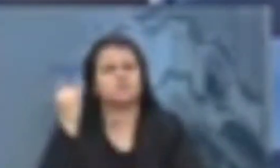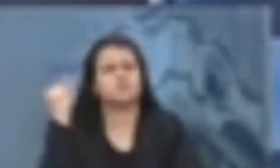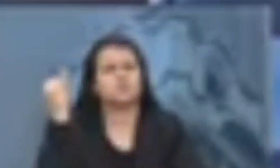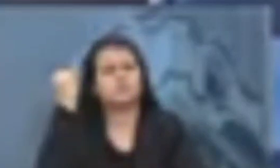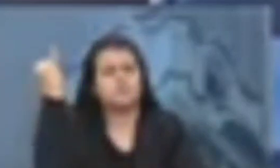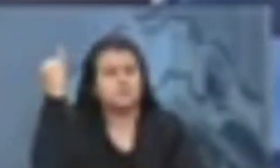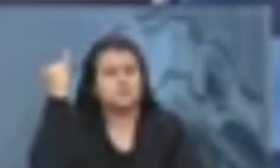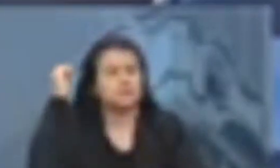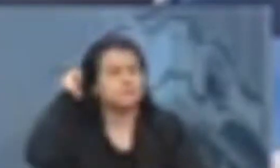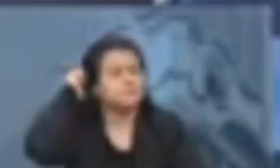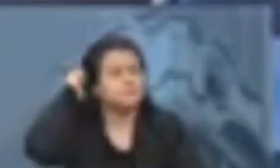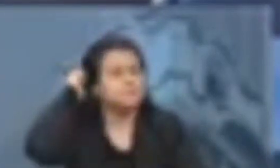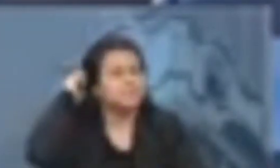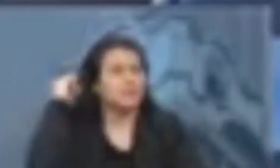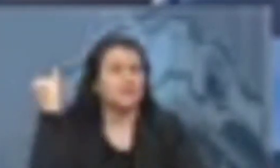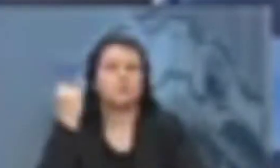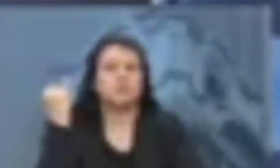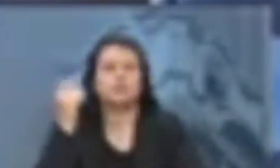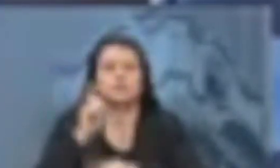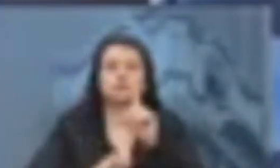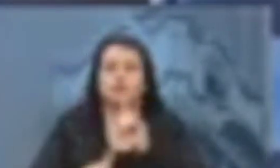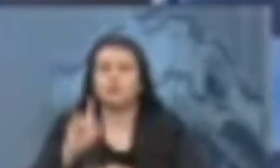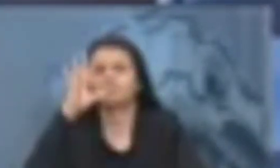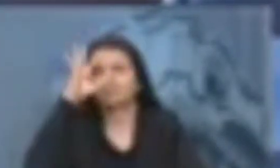determinadas ações, determinadas,